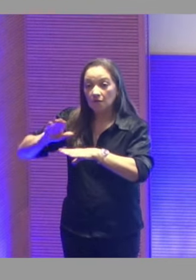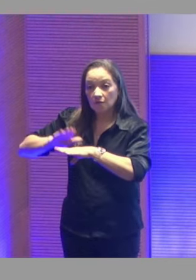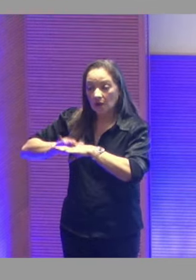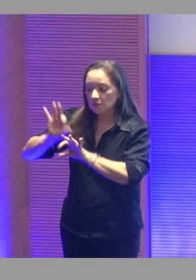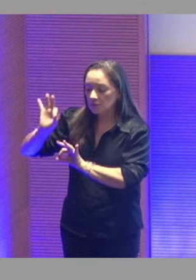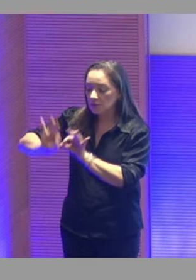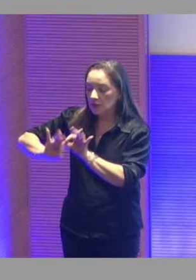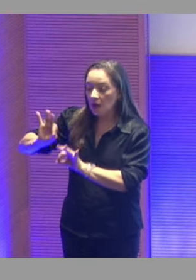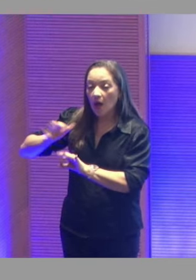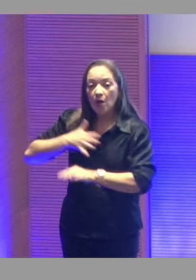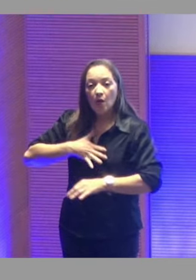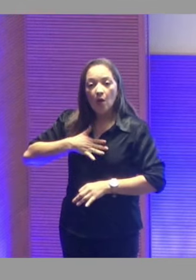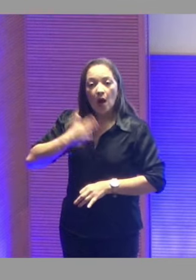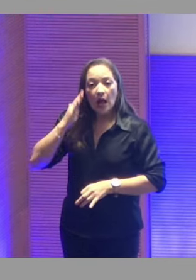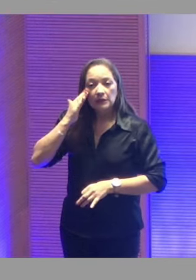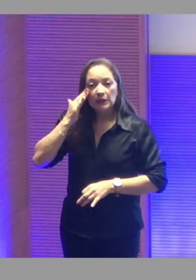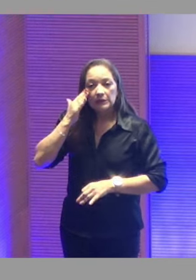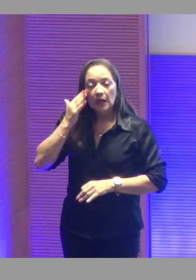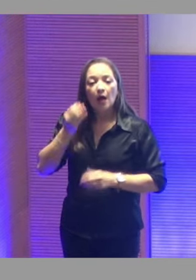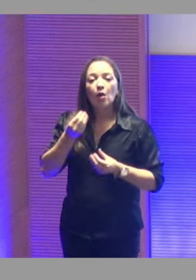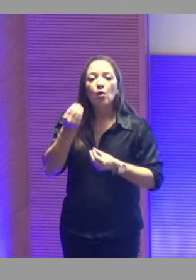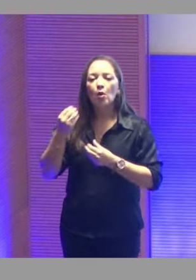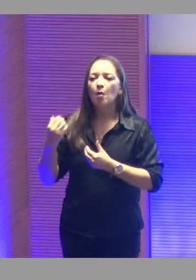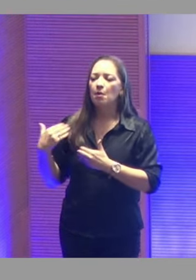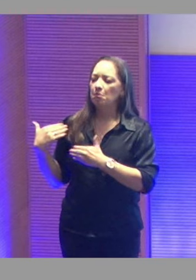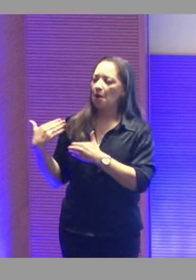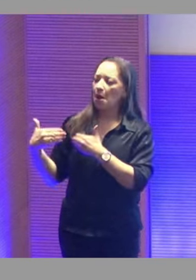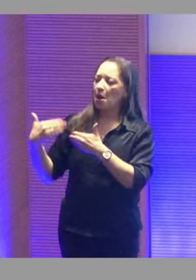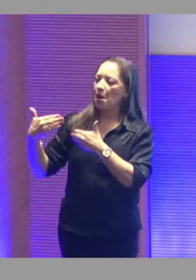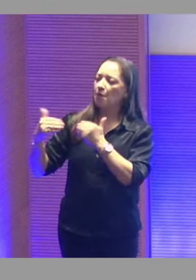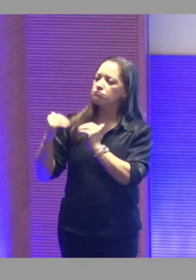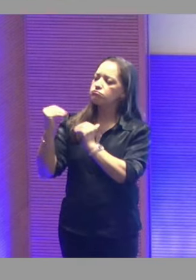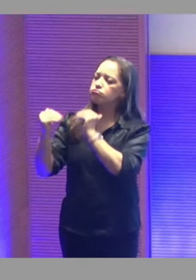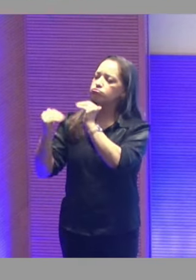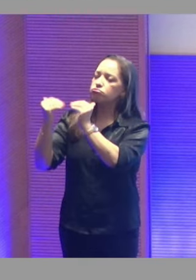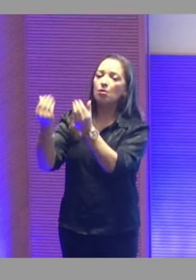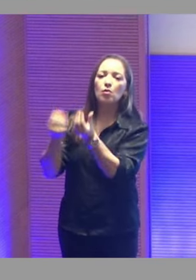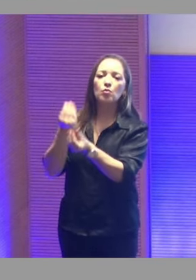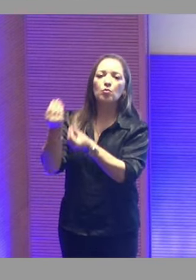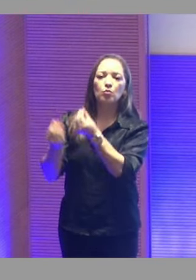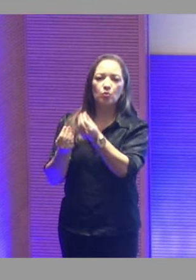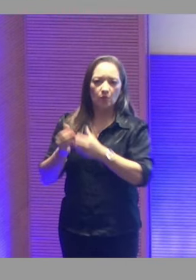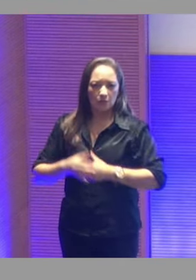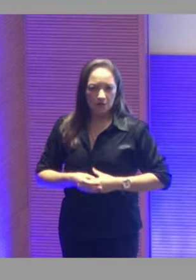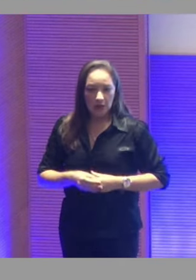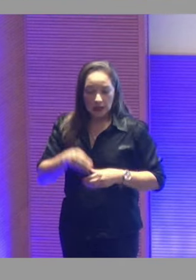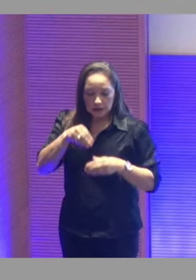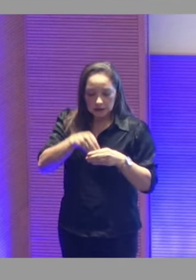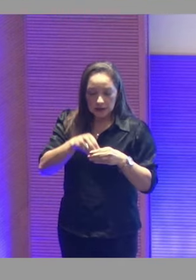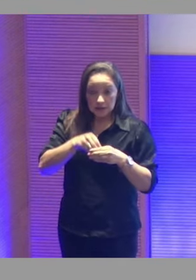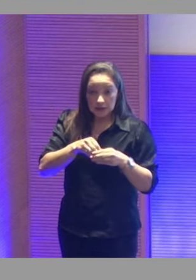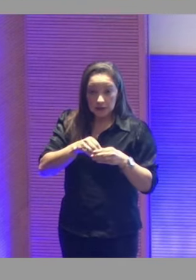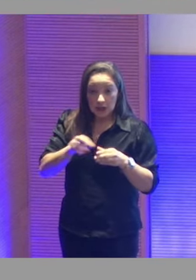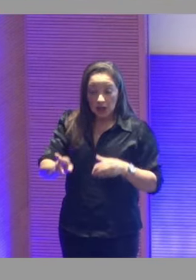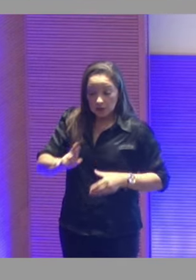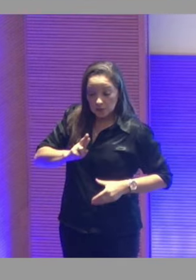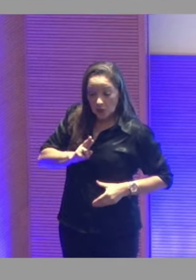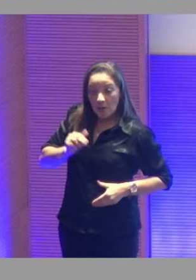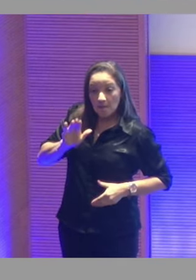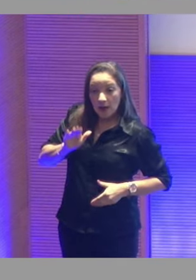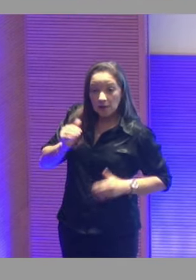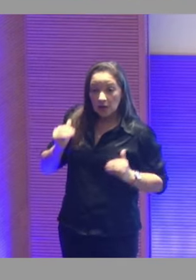gente gosta de entender como isso tem evoluído ao longo do tempo e a demanda interna ela sempre é a mais respondida né então alta